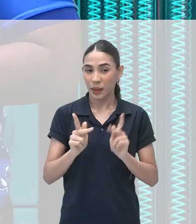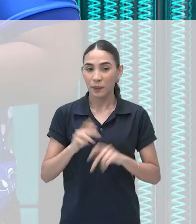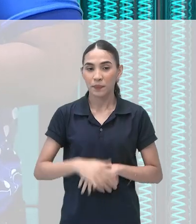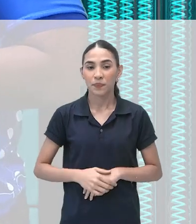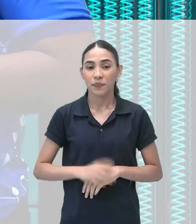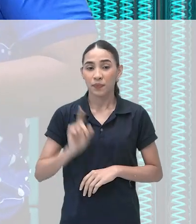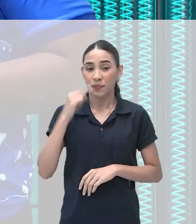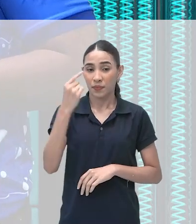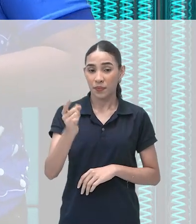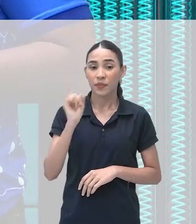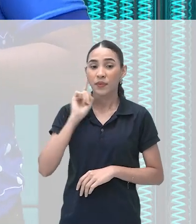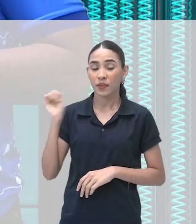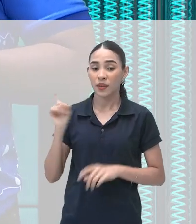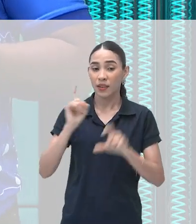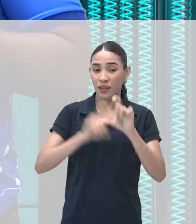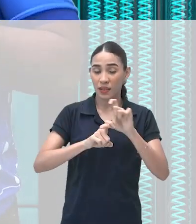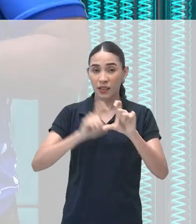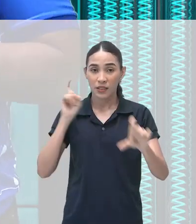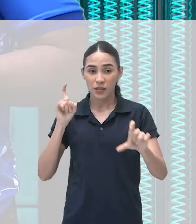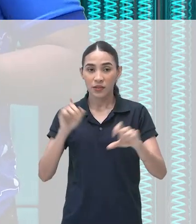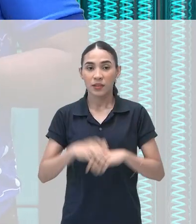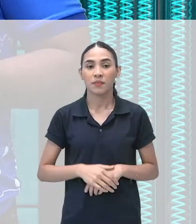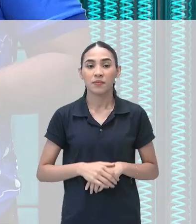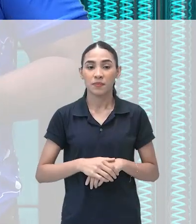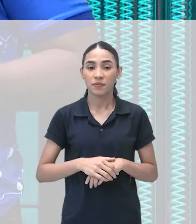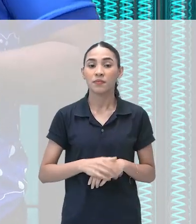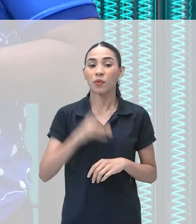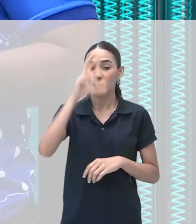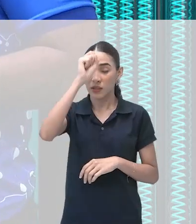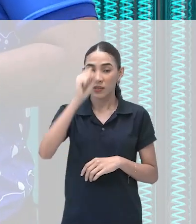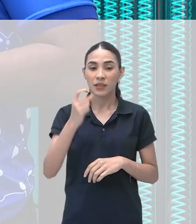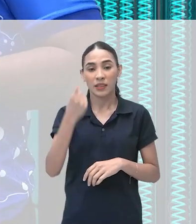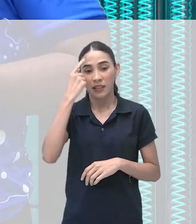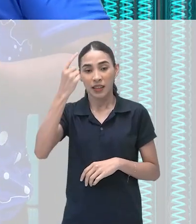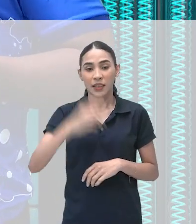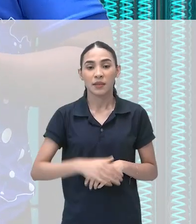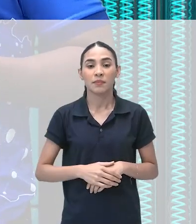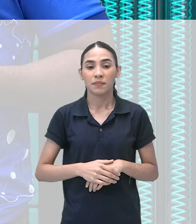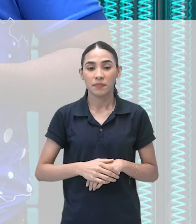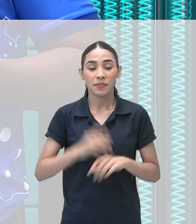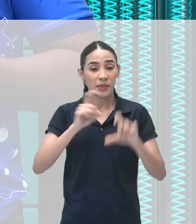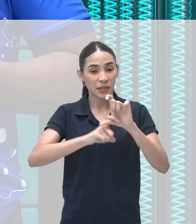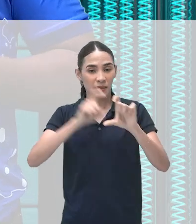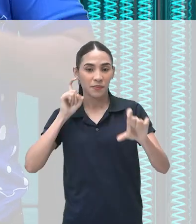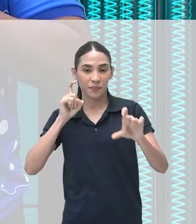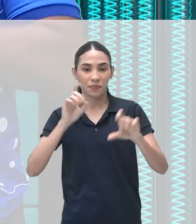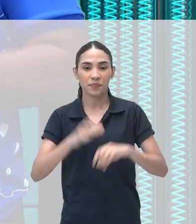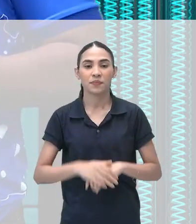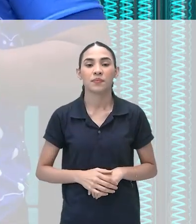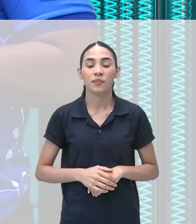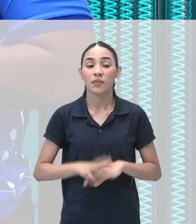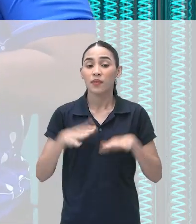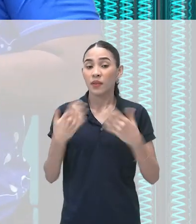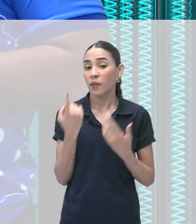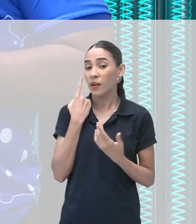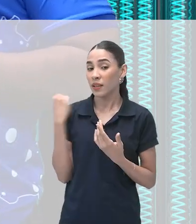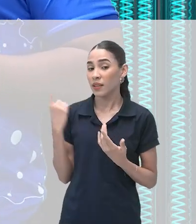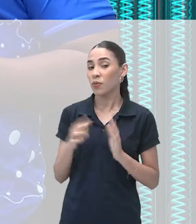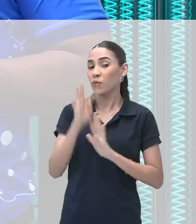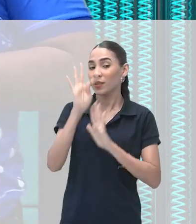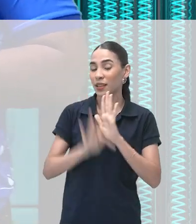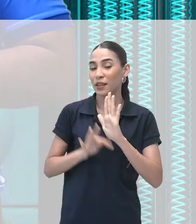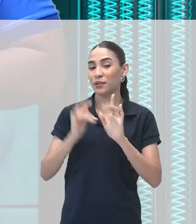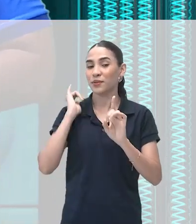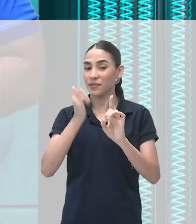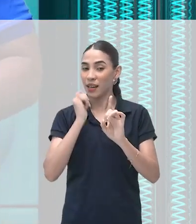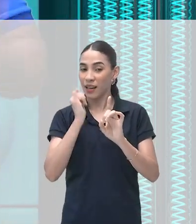Aí, mais uma vez, dívidas, reforçando essa ideia, Desenrola Brasil, ou seja, saia das dívidas. Esse daqui é o texto narrado